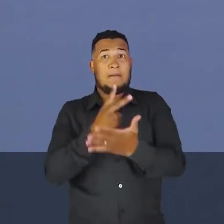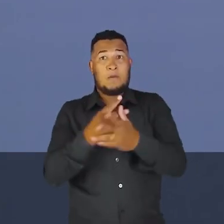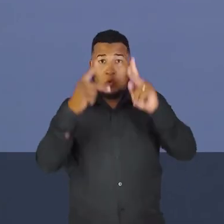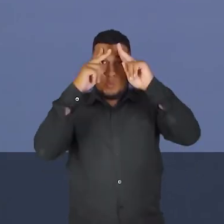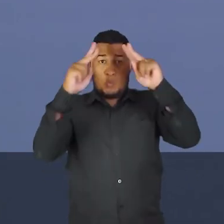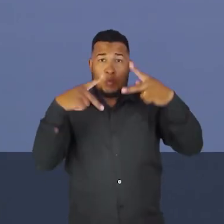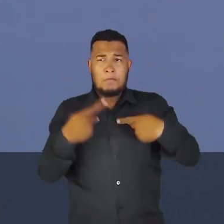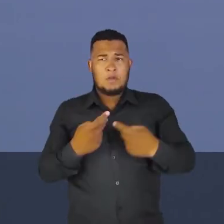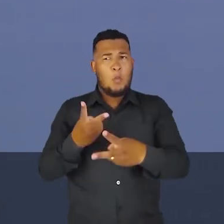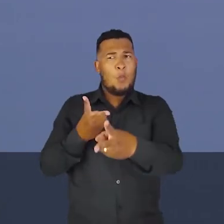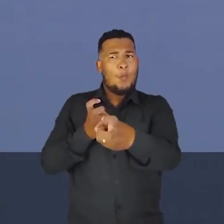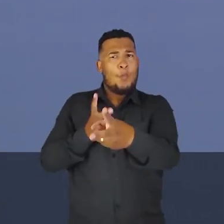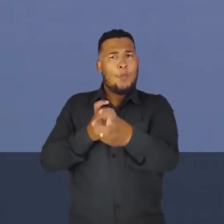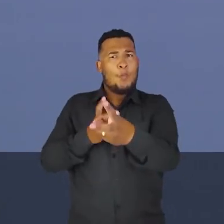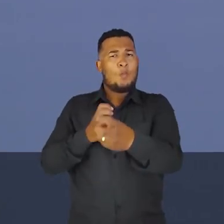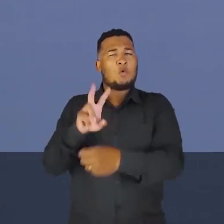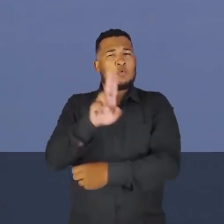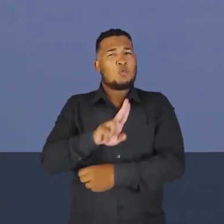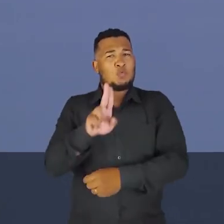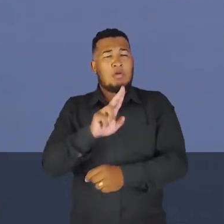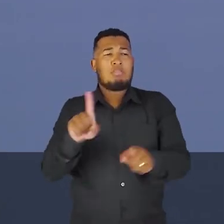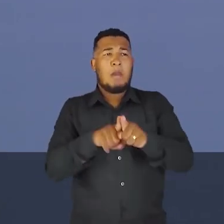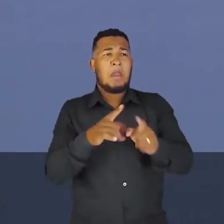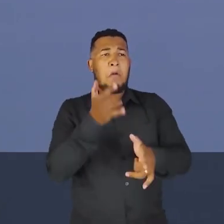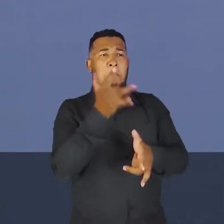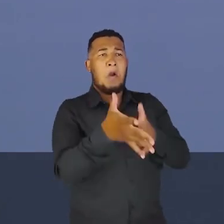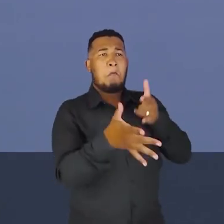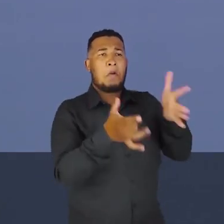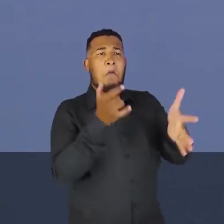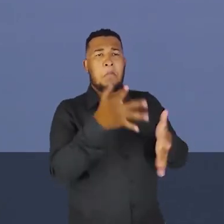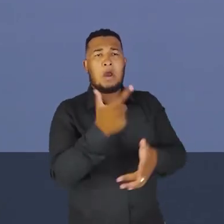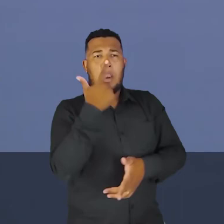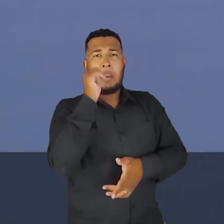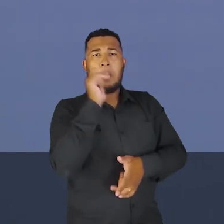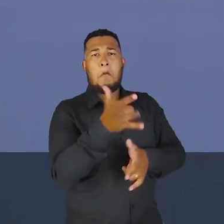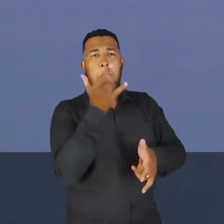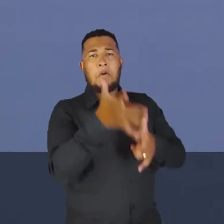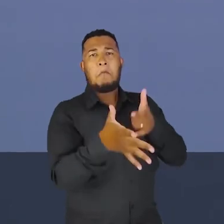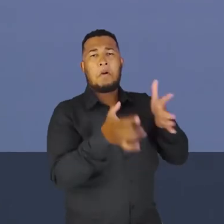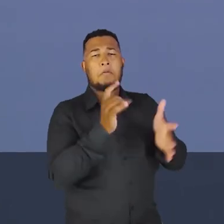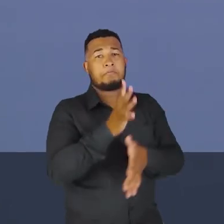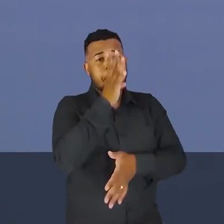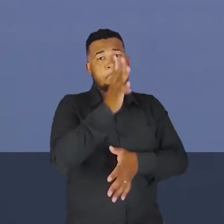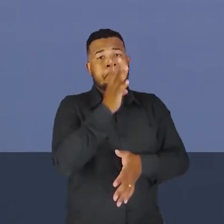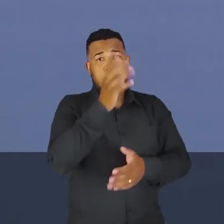natureza ele sempre utilizou, né, e descartou de forma indevida. A partir desse